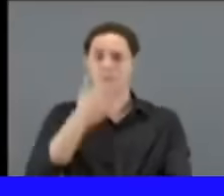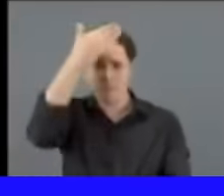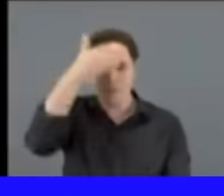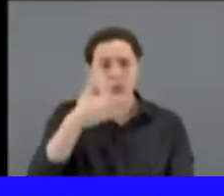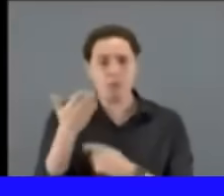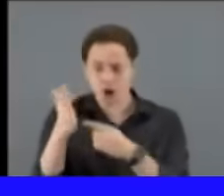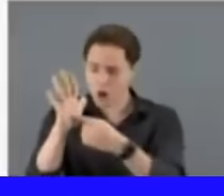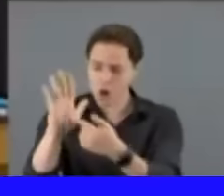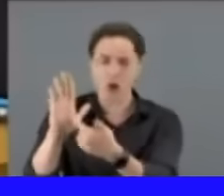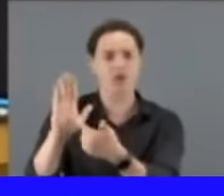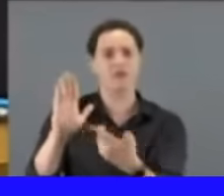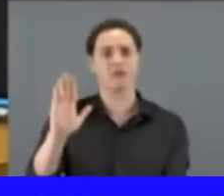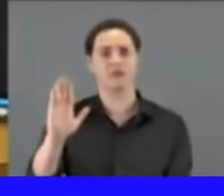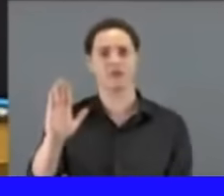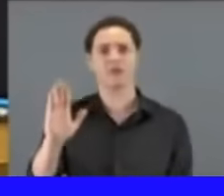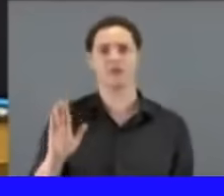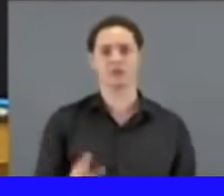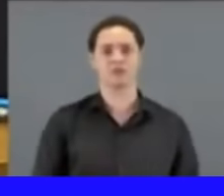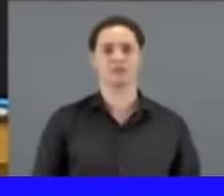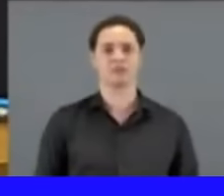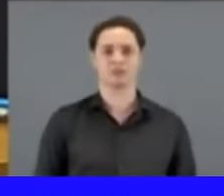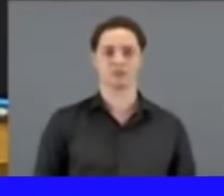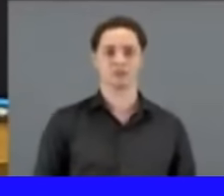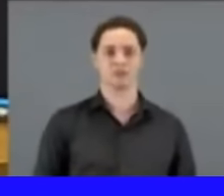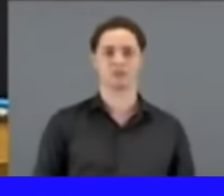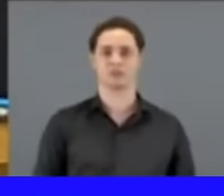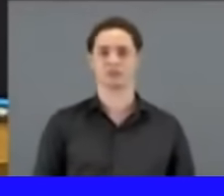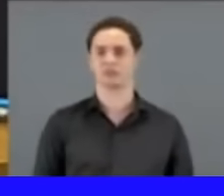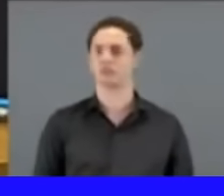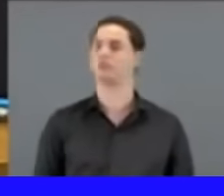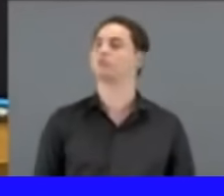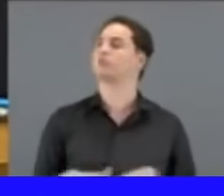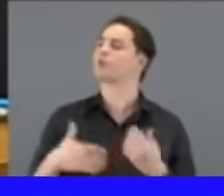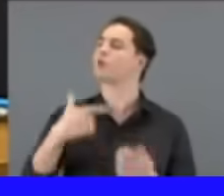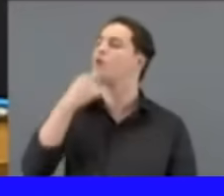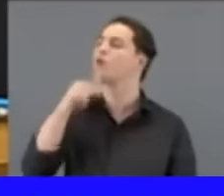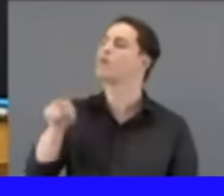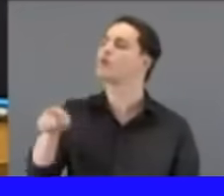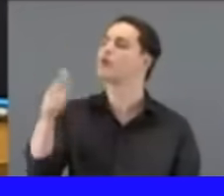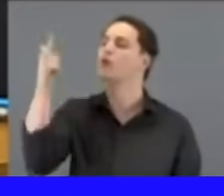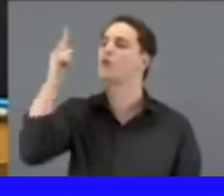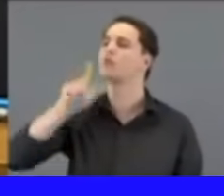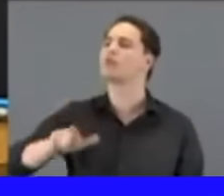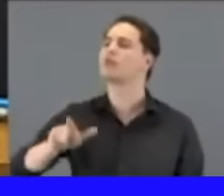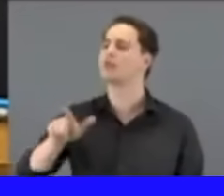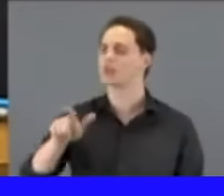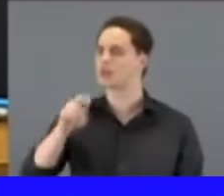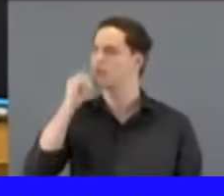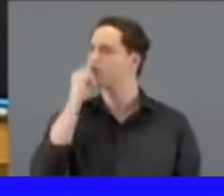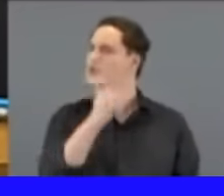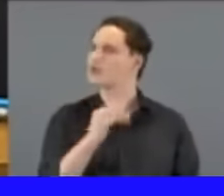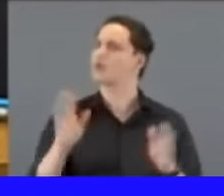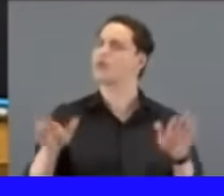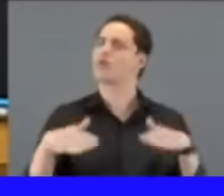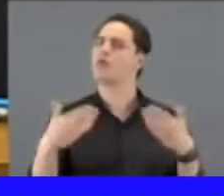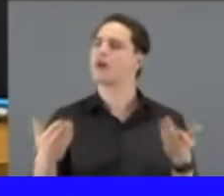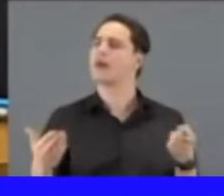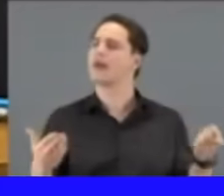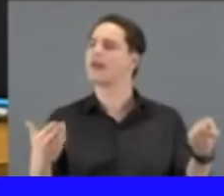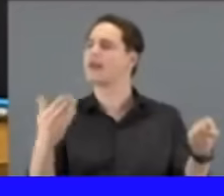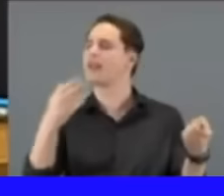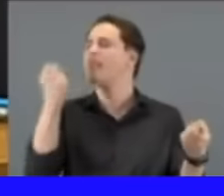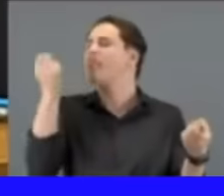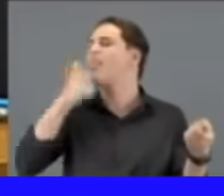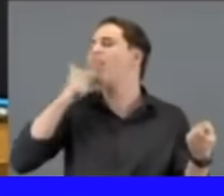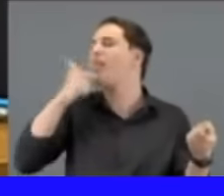mítico. O senhor consegue informar, por gentileza, senhor Salo, qual foi esse informe que o ministro, debochando ali